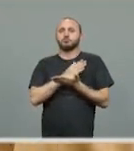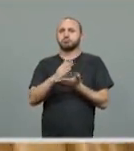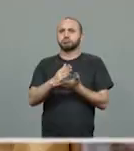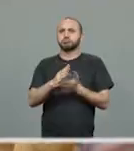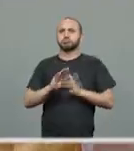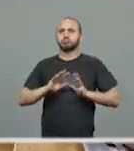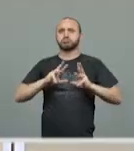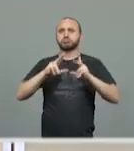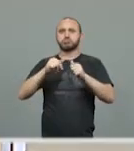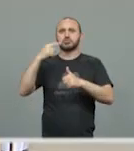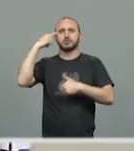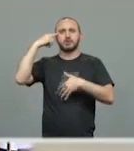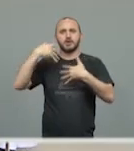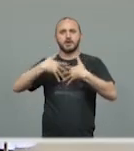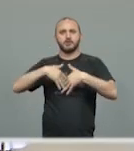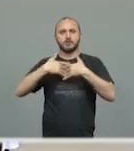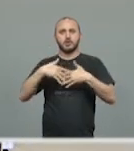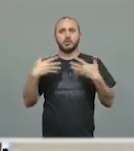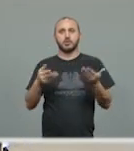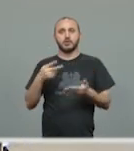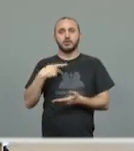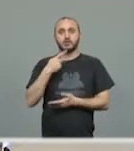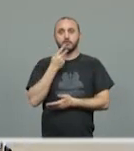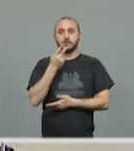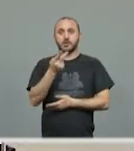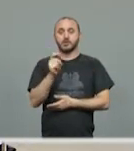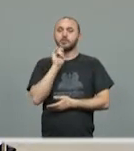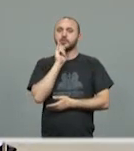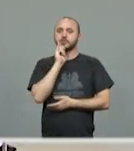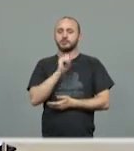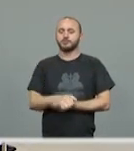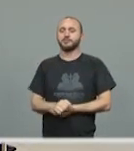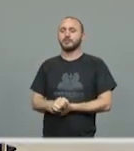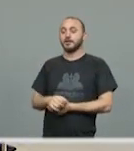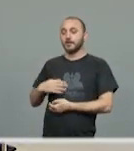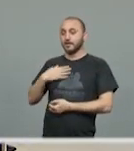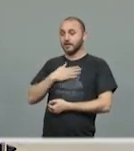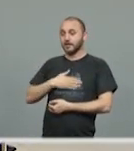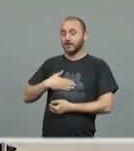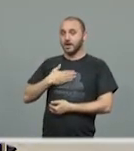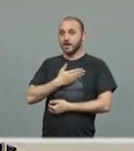toda a minha reflexão, quando diz assim: caríssimos,